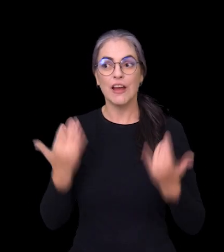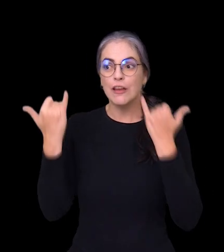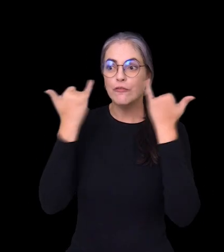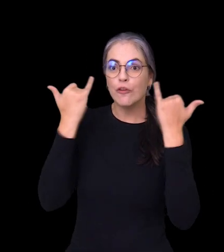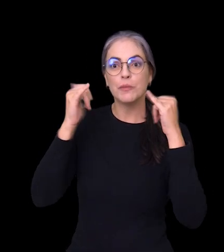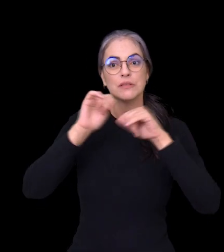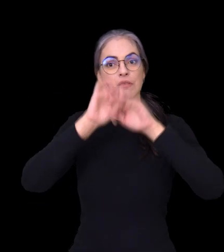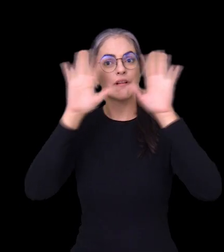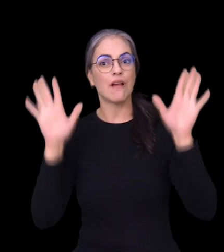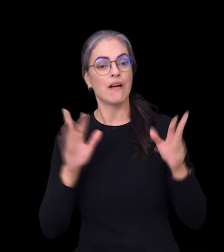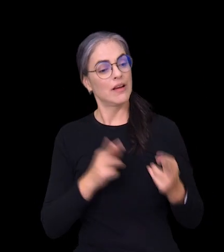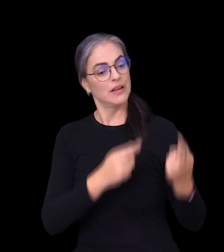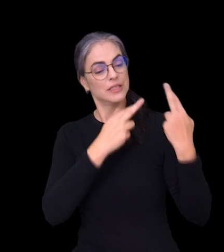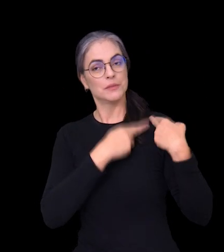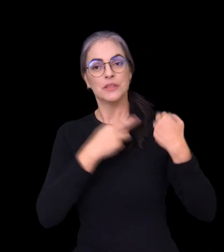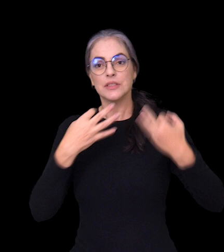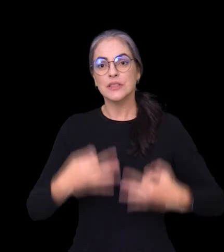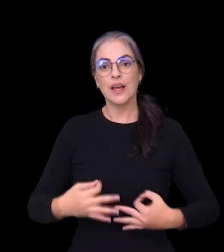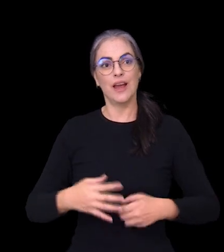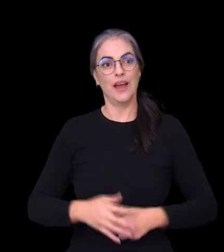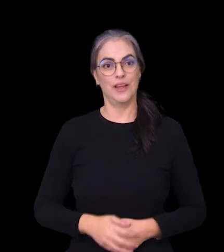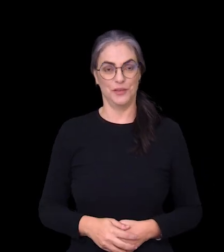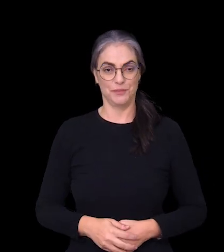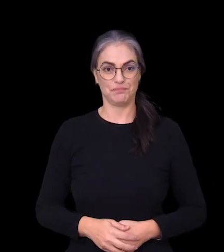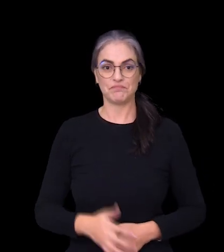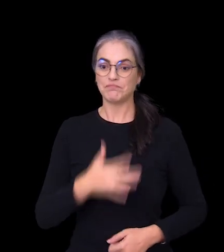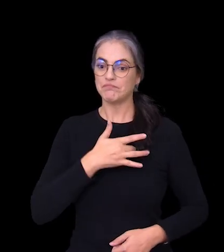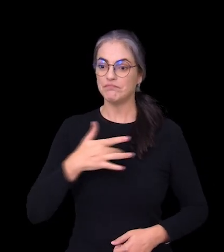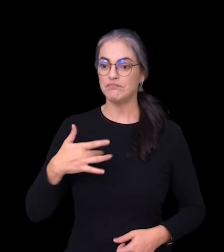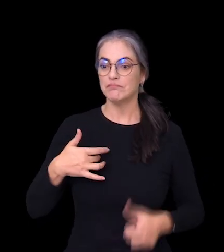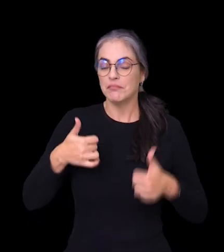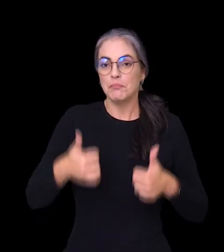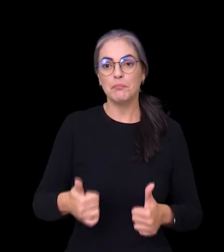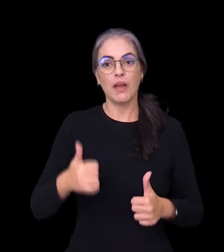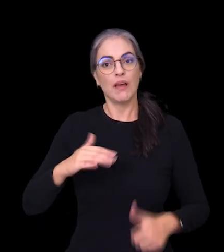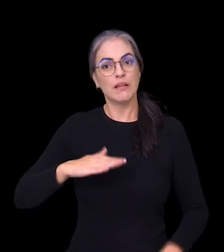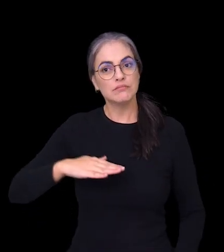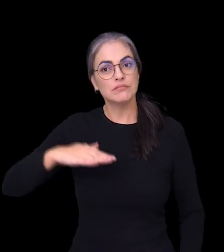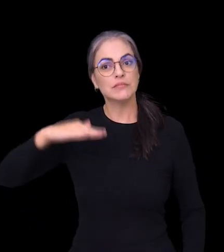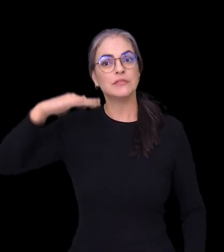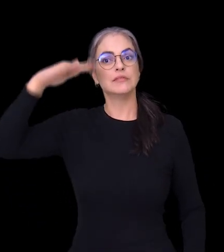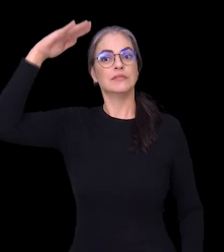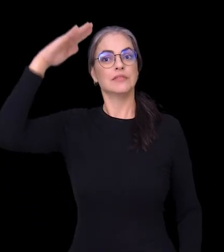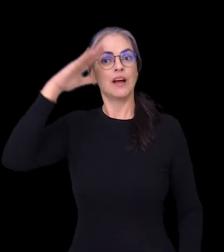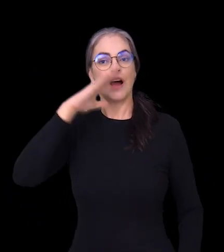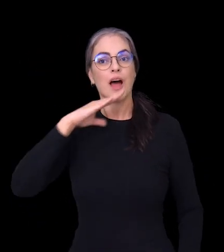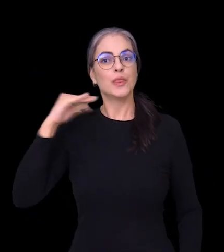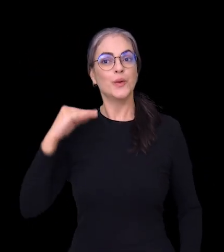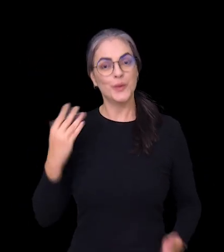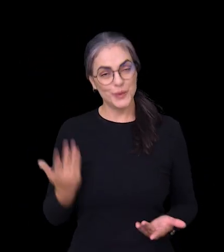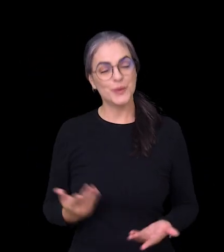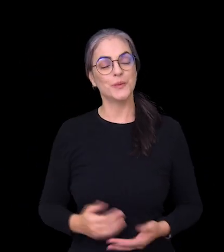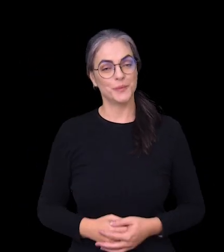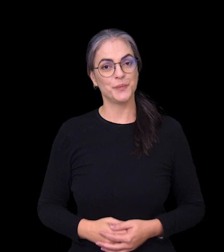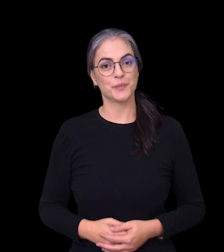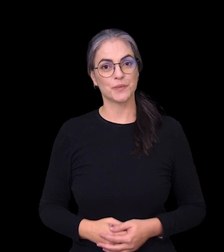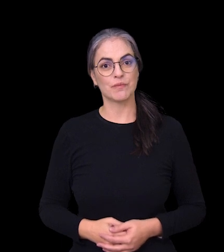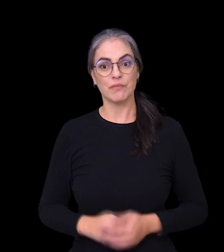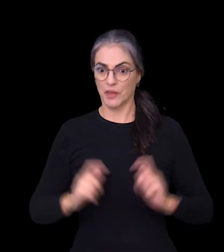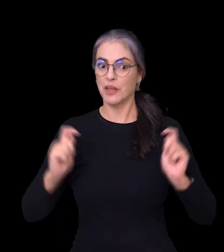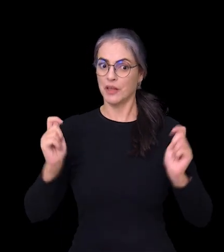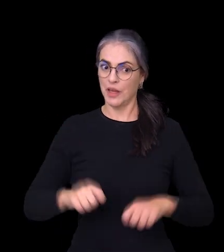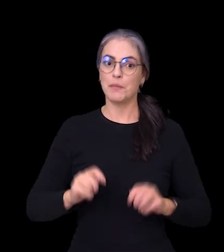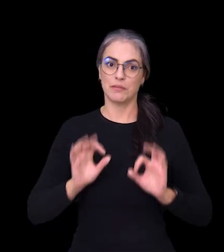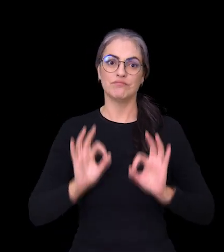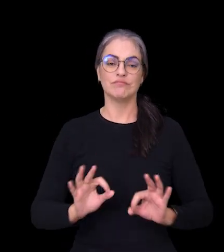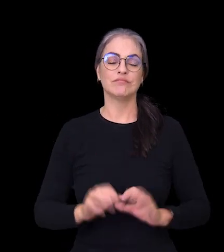responsáveis, para transitar de forma segura e sadia para a vida adulta, né? E aí, portanto, alcançar o seu pleno potencial. Mas